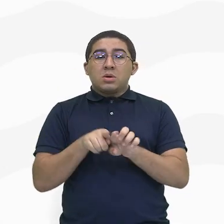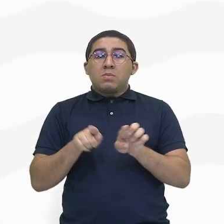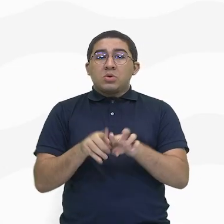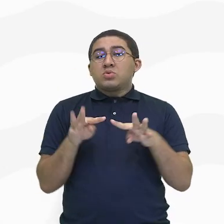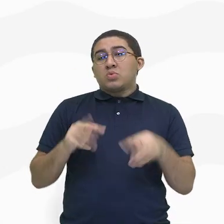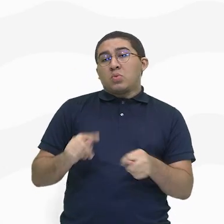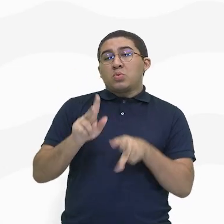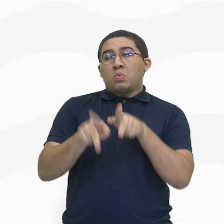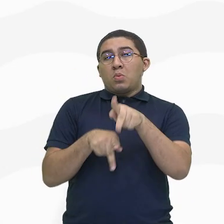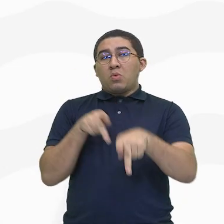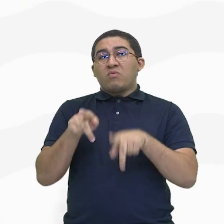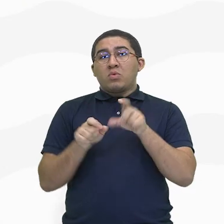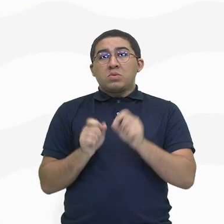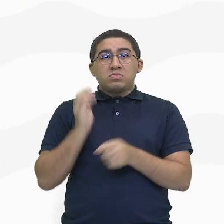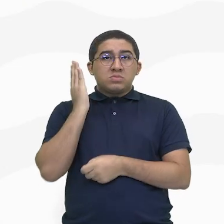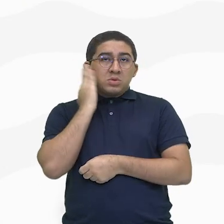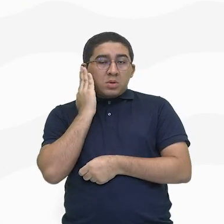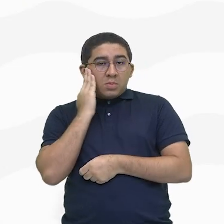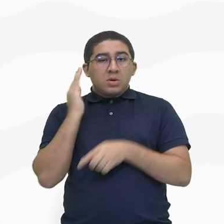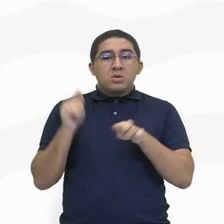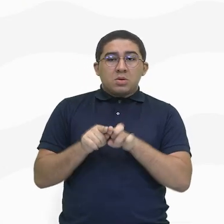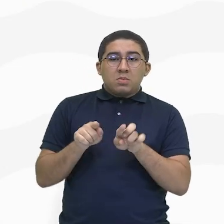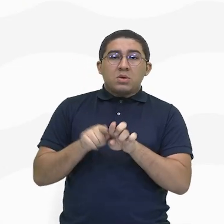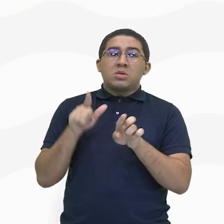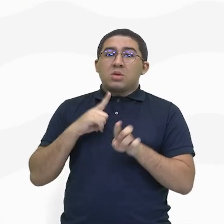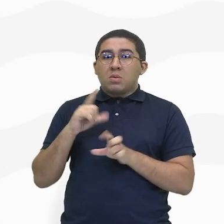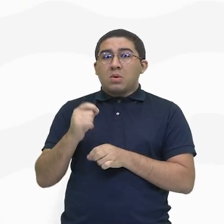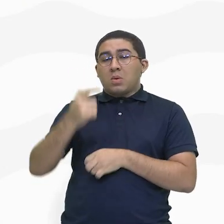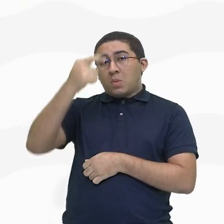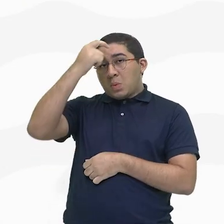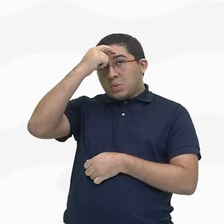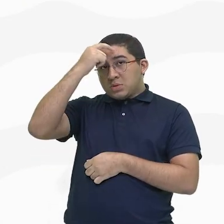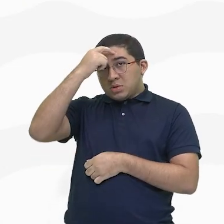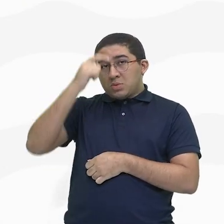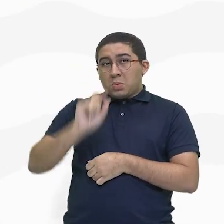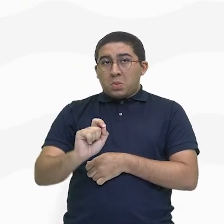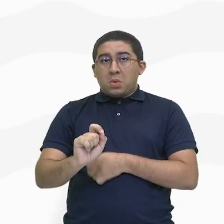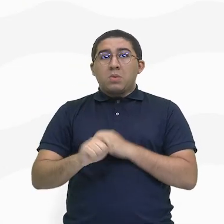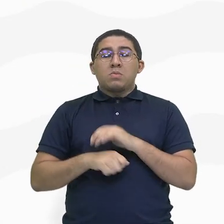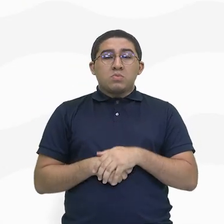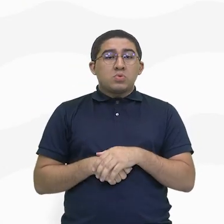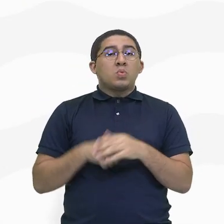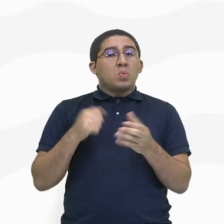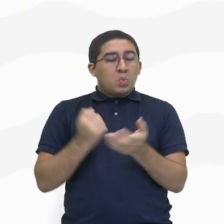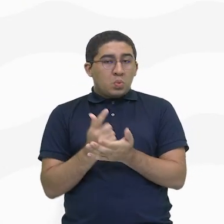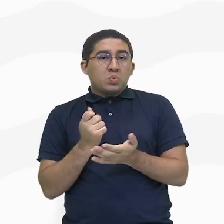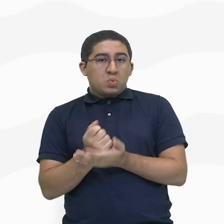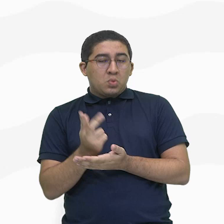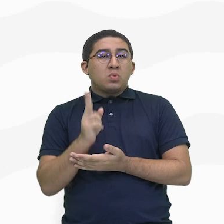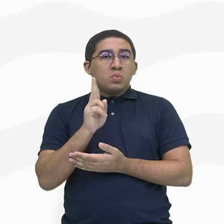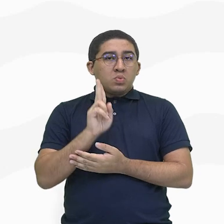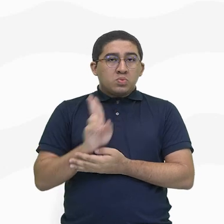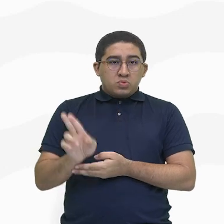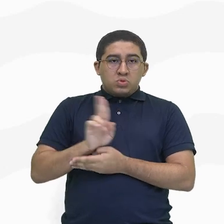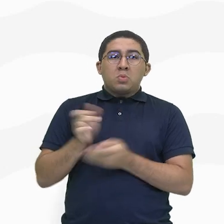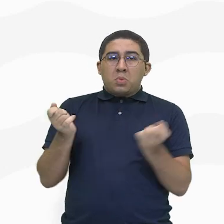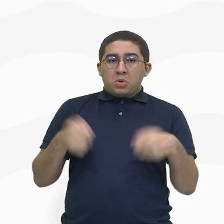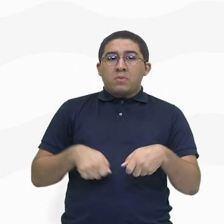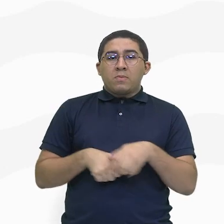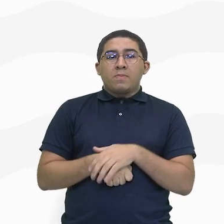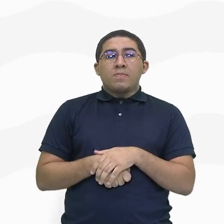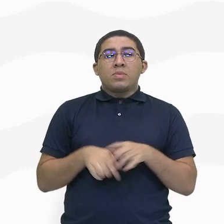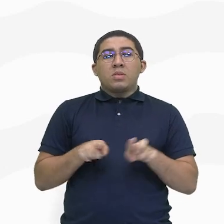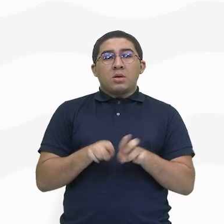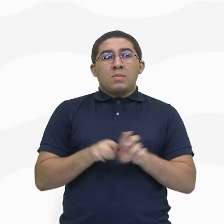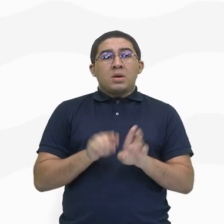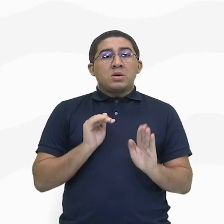toda a população saber, ter aquela consciência do consumo sustentável. Além disso,